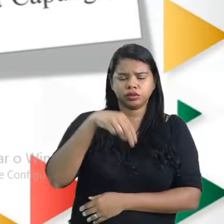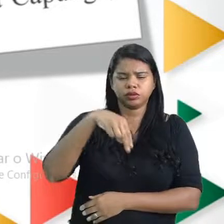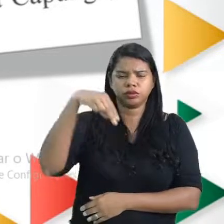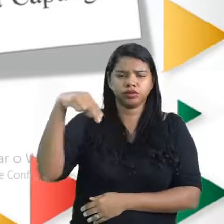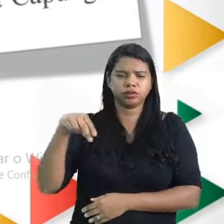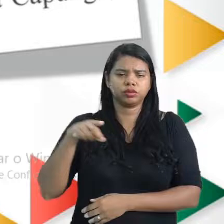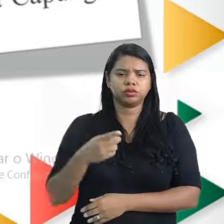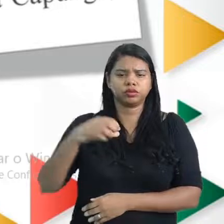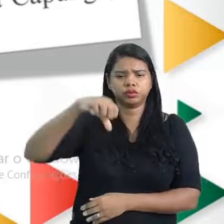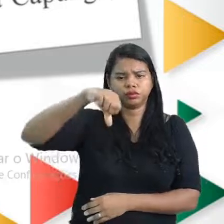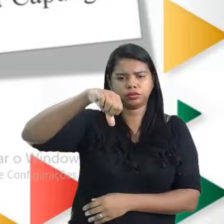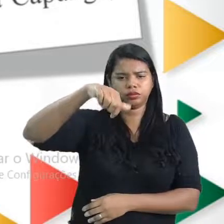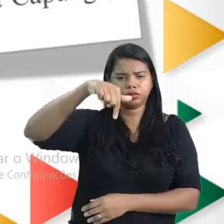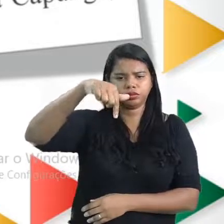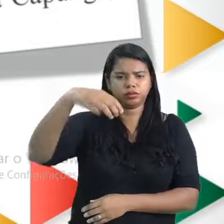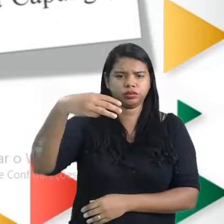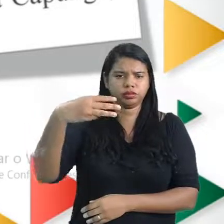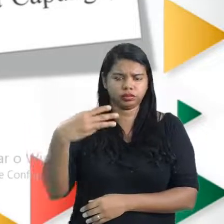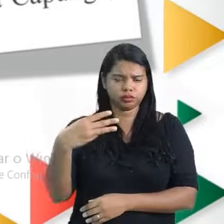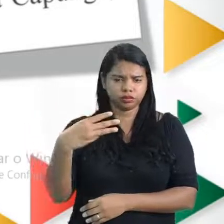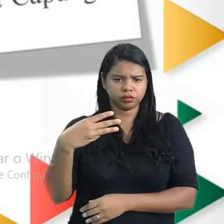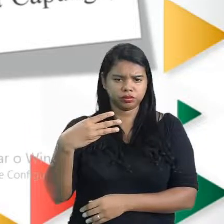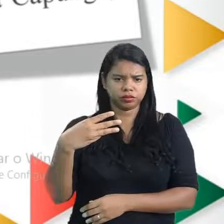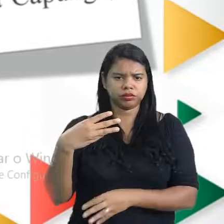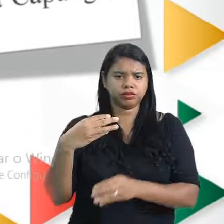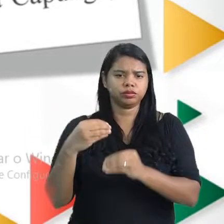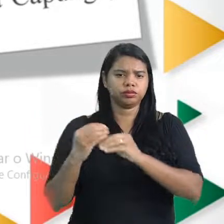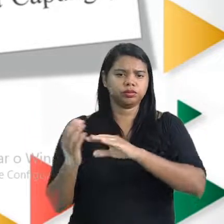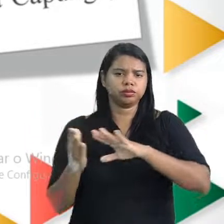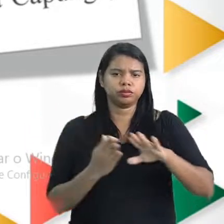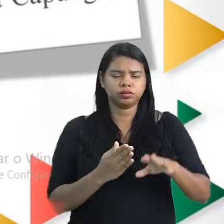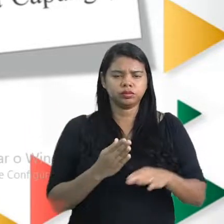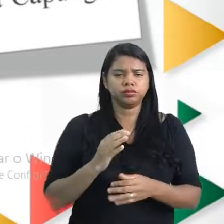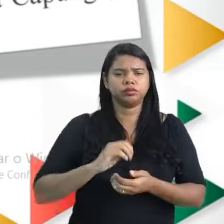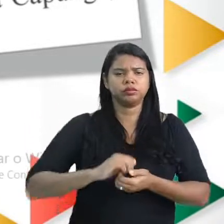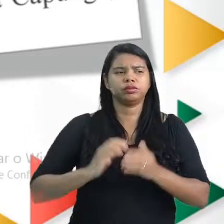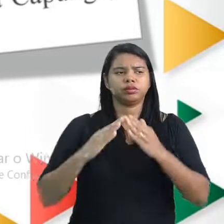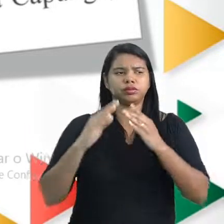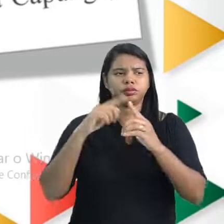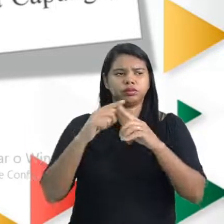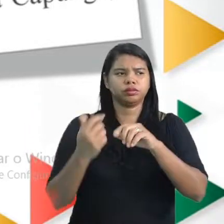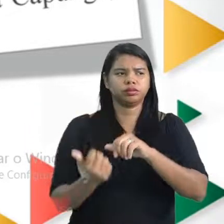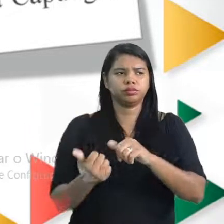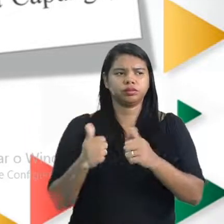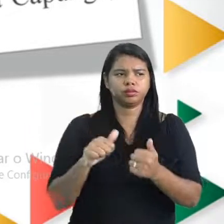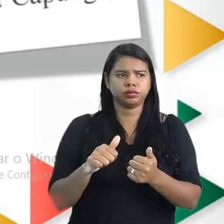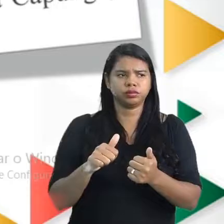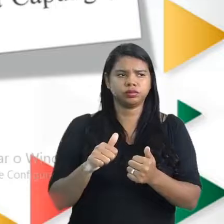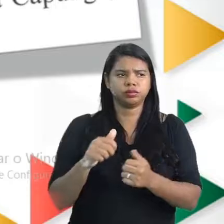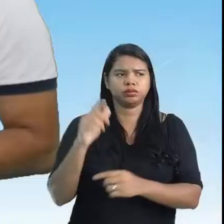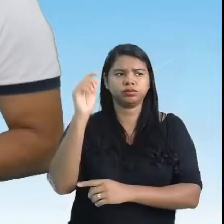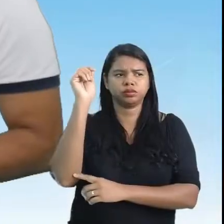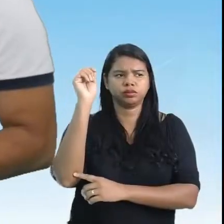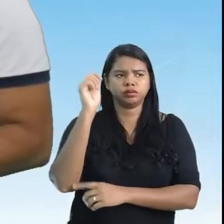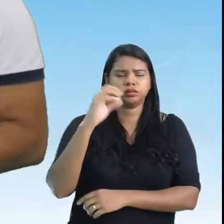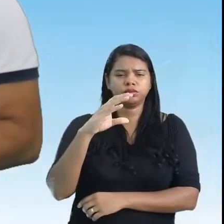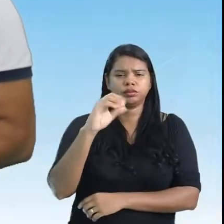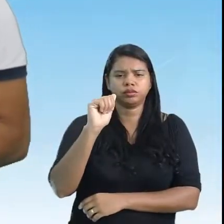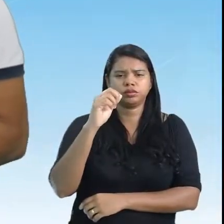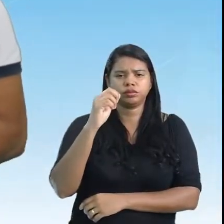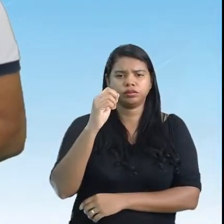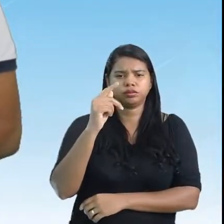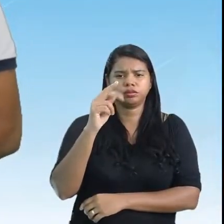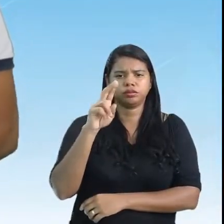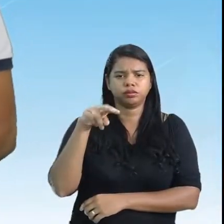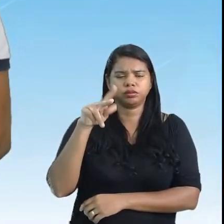de 1973, no Santuário da Igreja Batista da Capunga, no Recife. Interessante